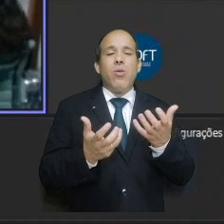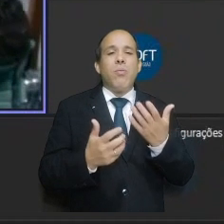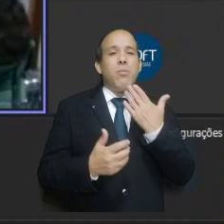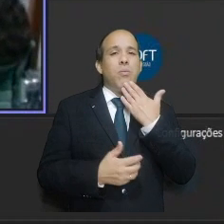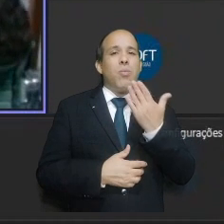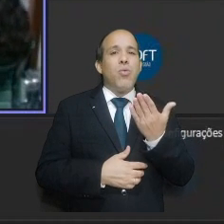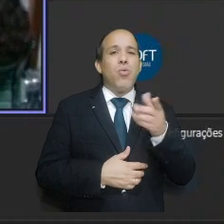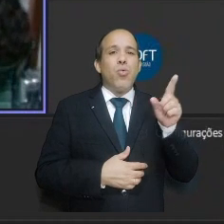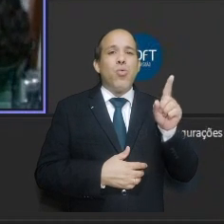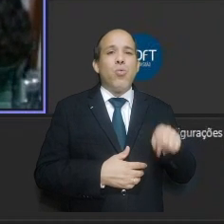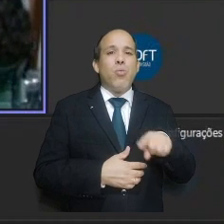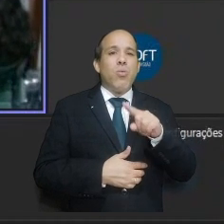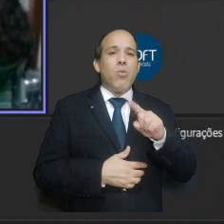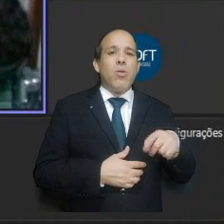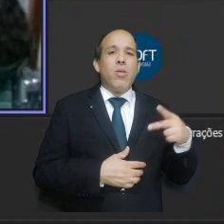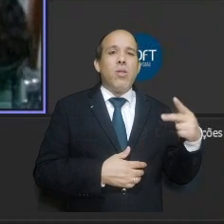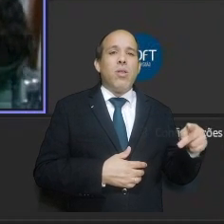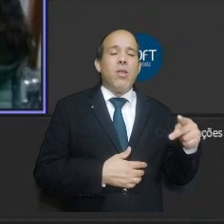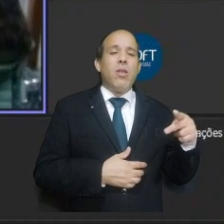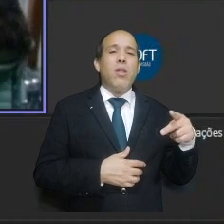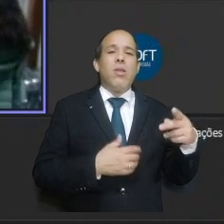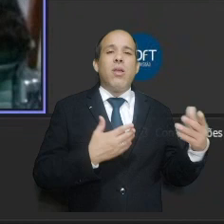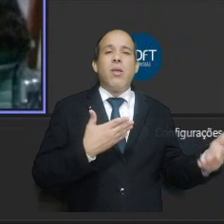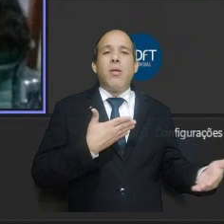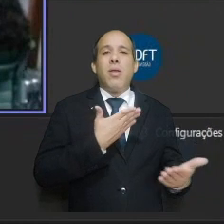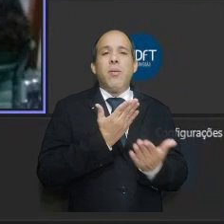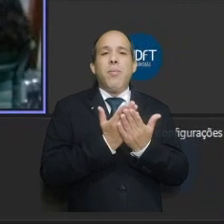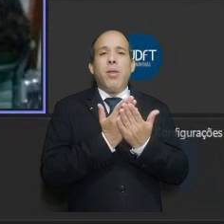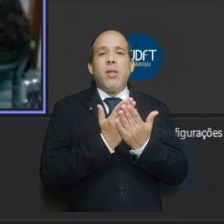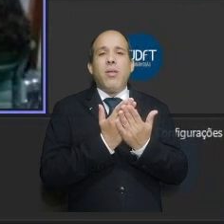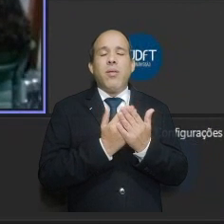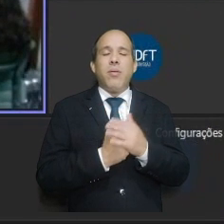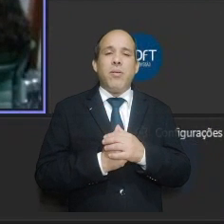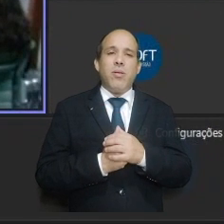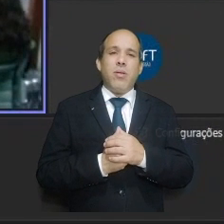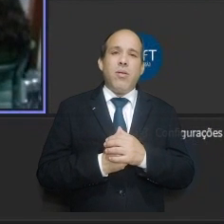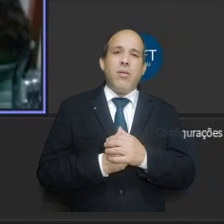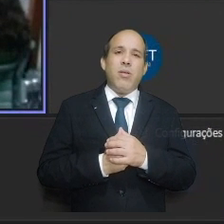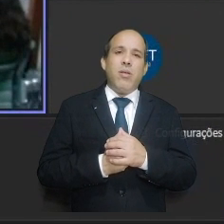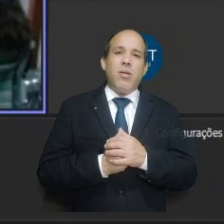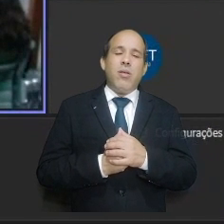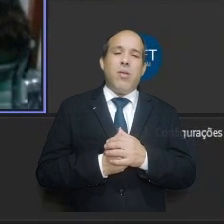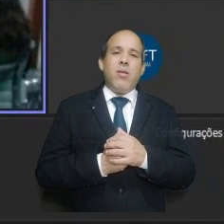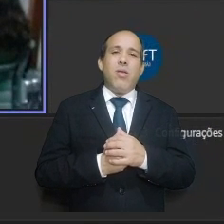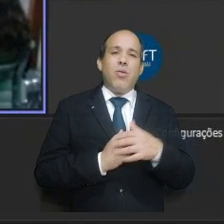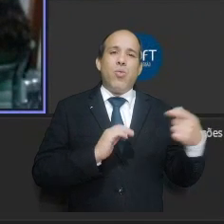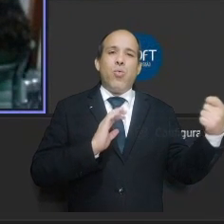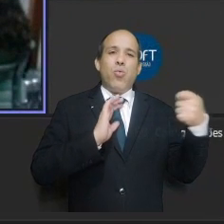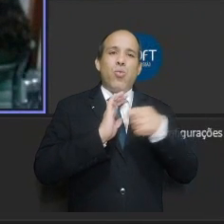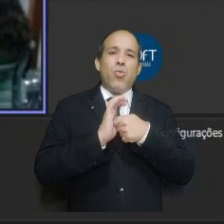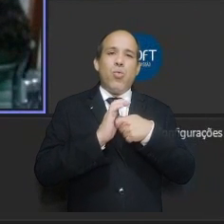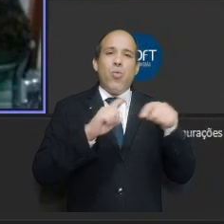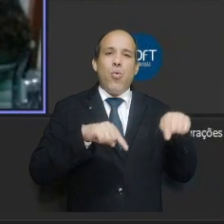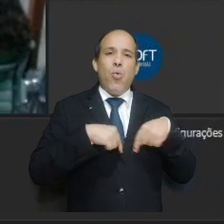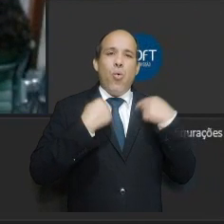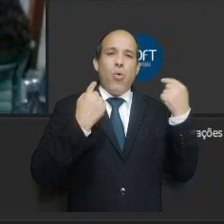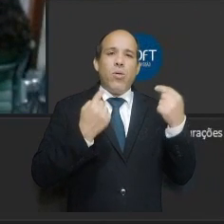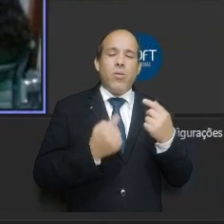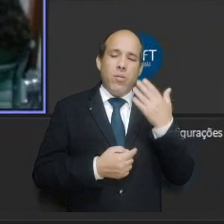pelo a total improcedência da apelação da parte